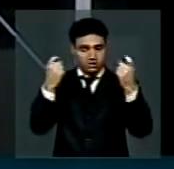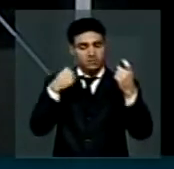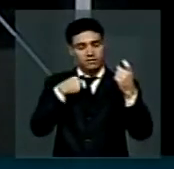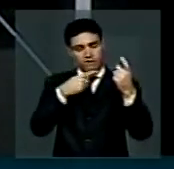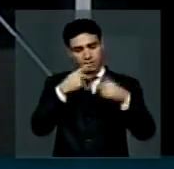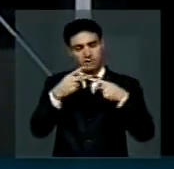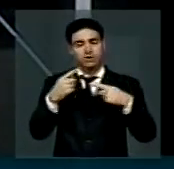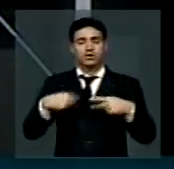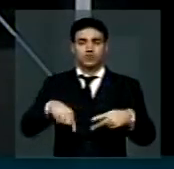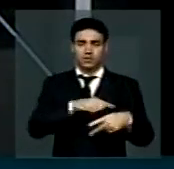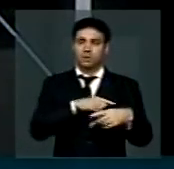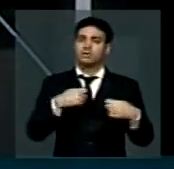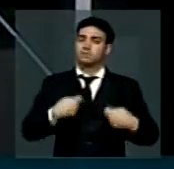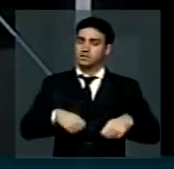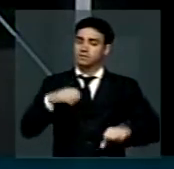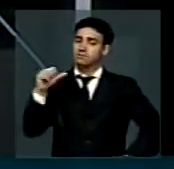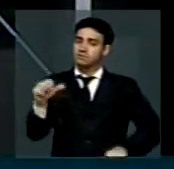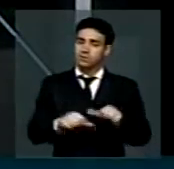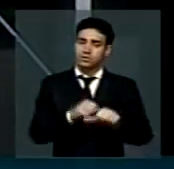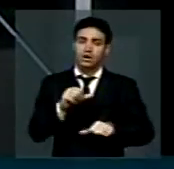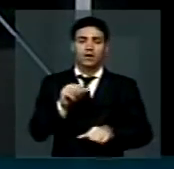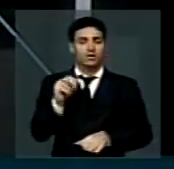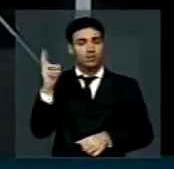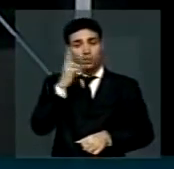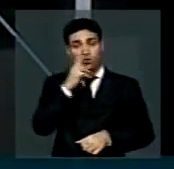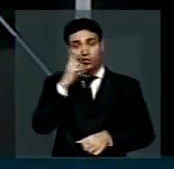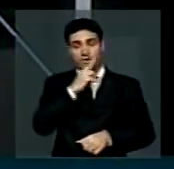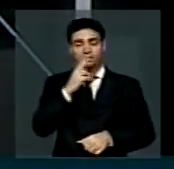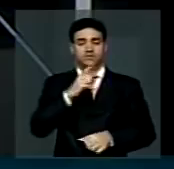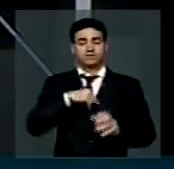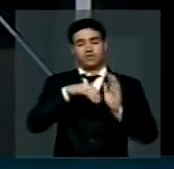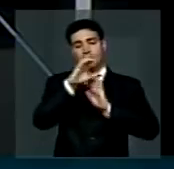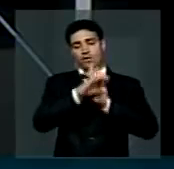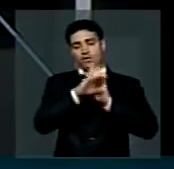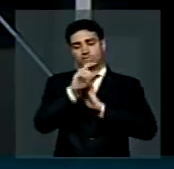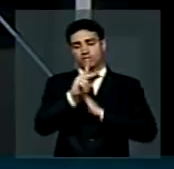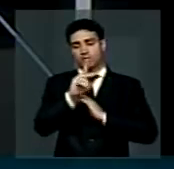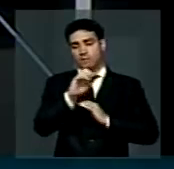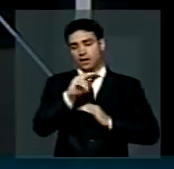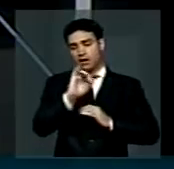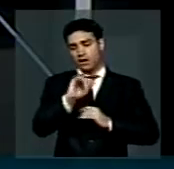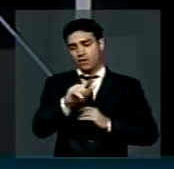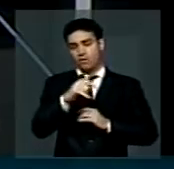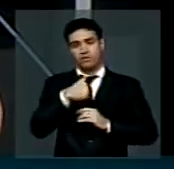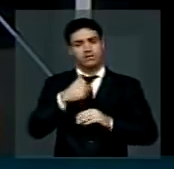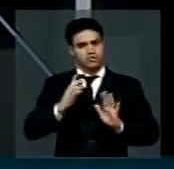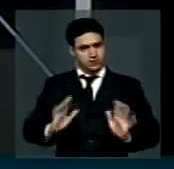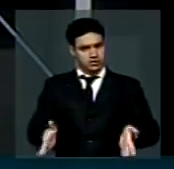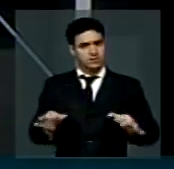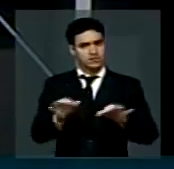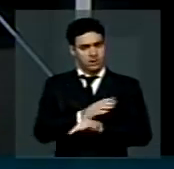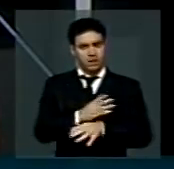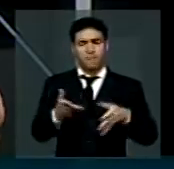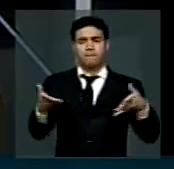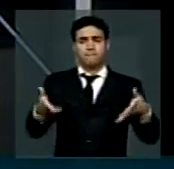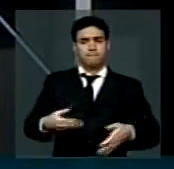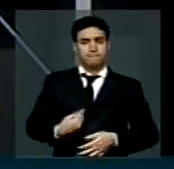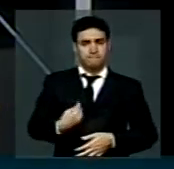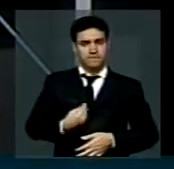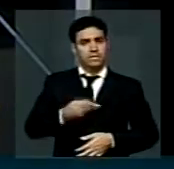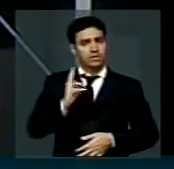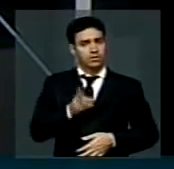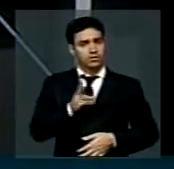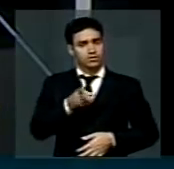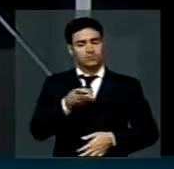precisamos revisar urgentemente o nosso Código Penal. Participei e continuo participando de